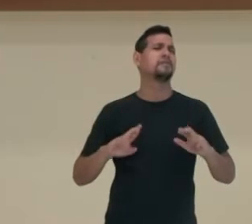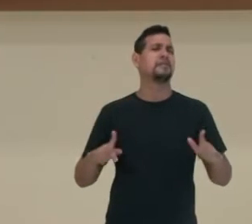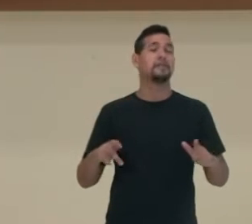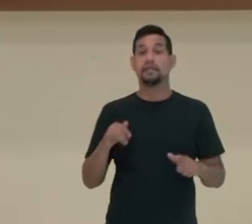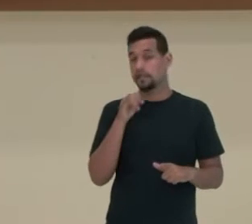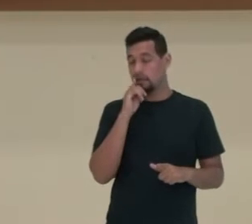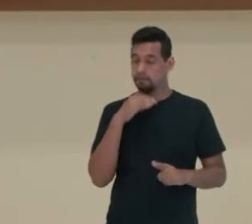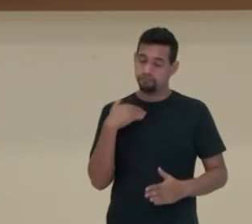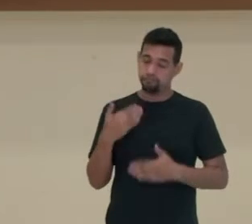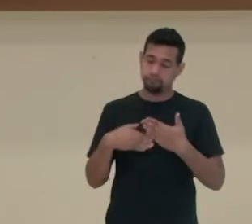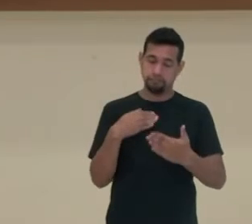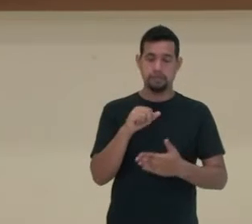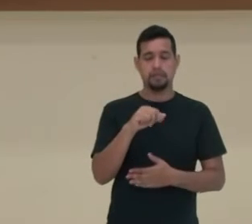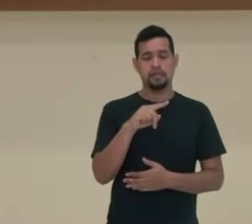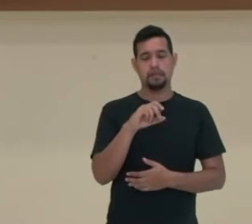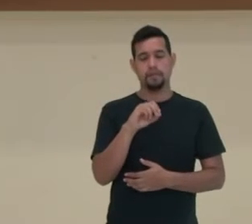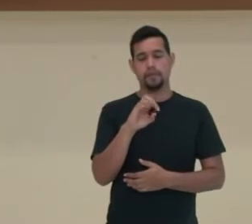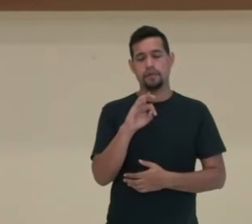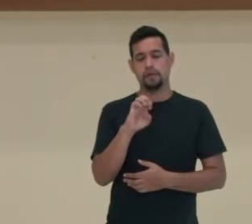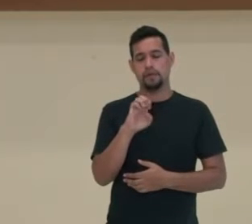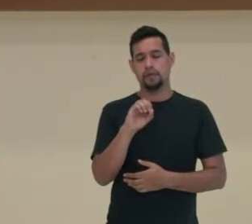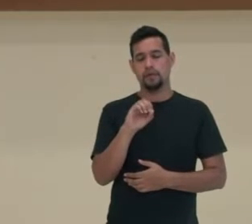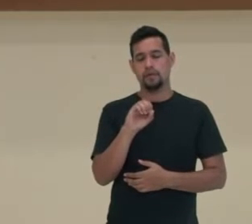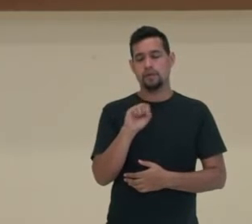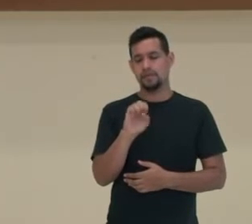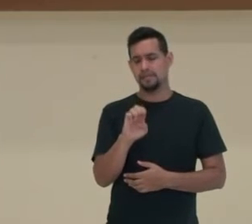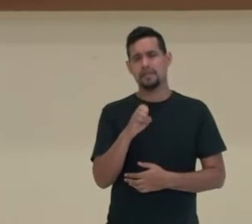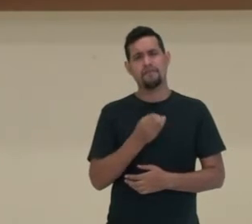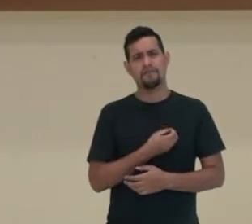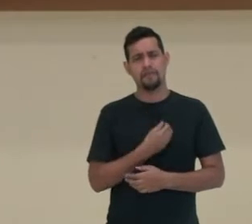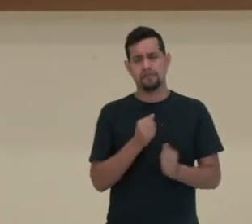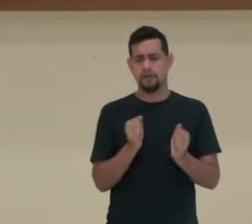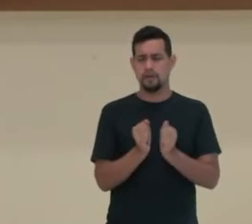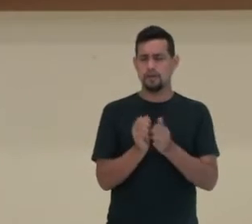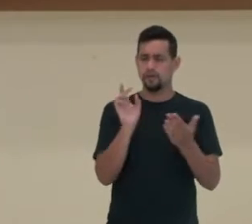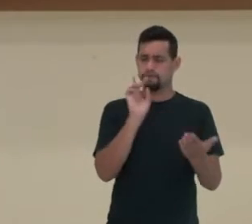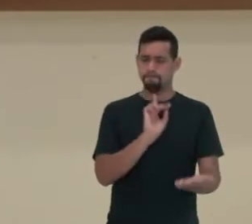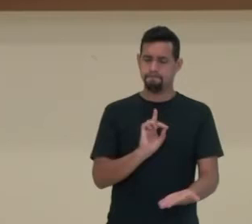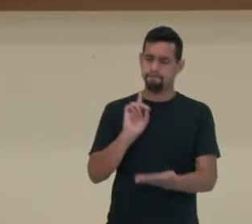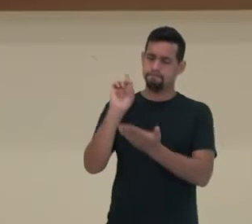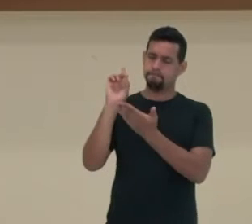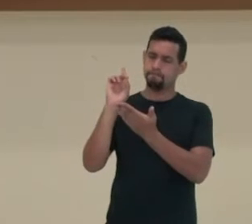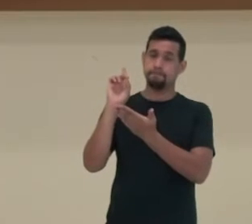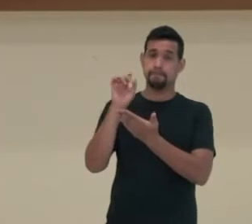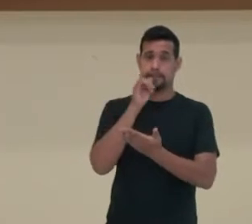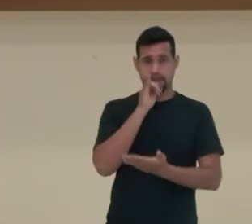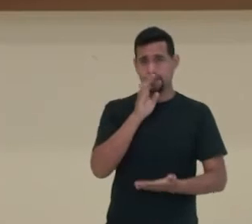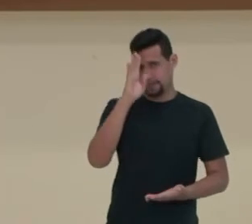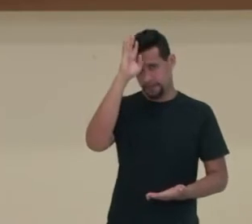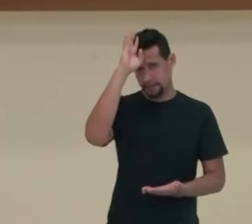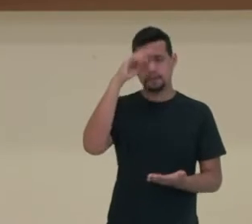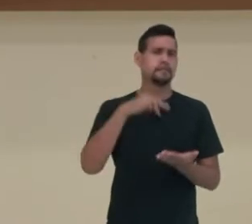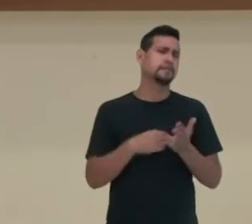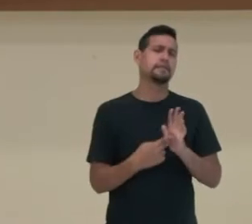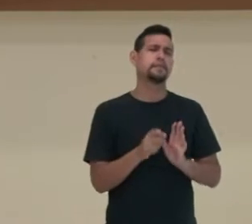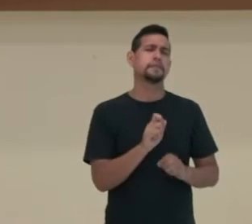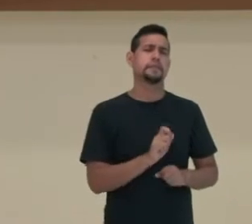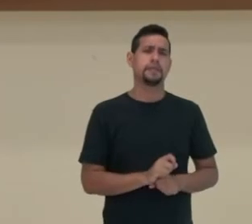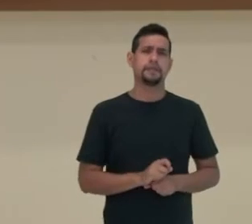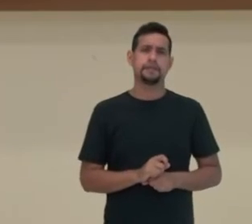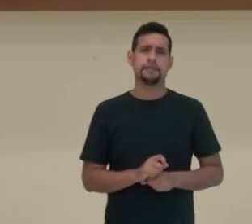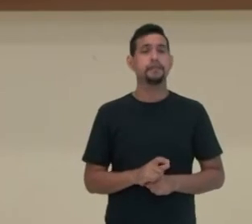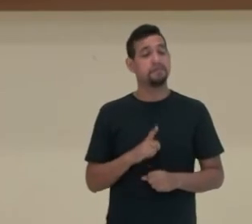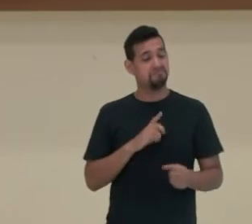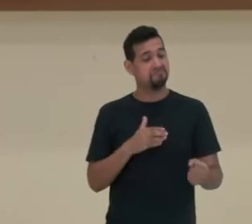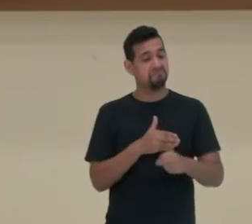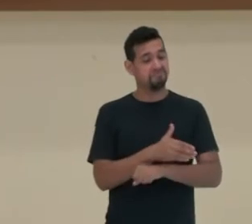passou por uma apoteose, estava vivendo junto com os deuses, namorada dos deuses romanos, significa que ele